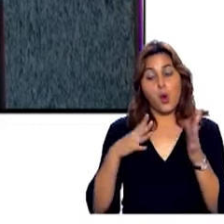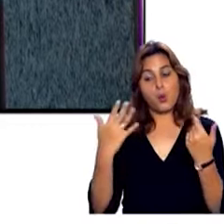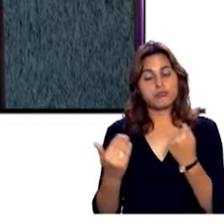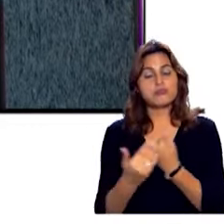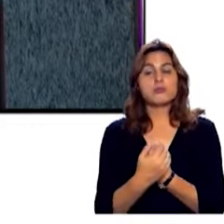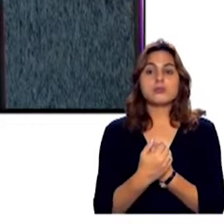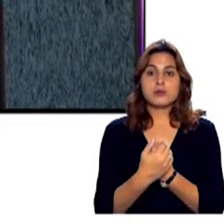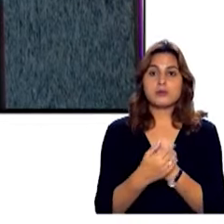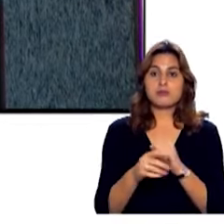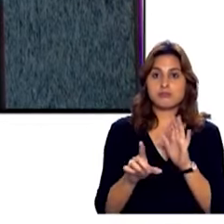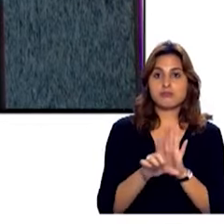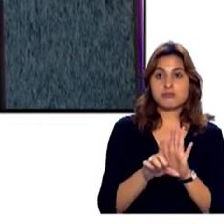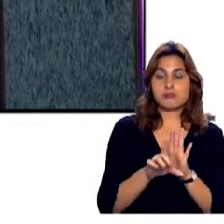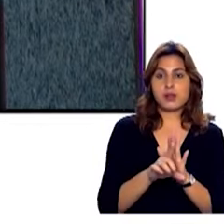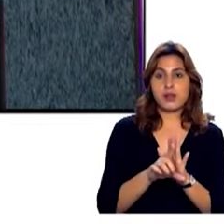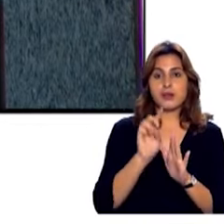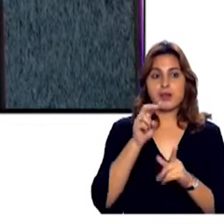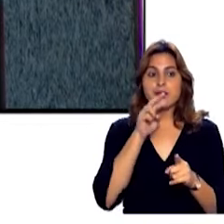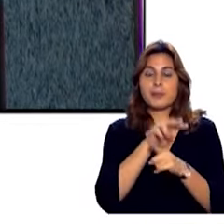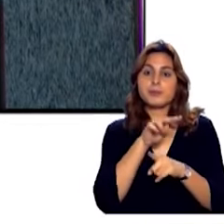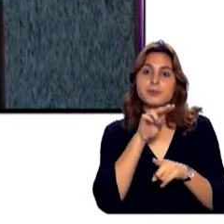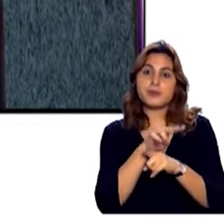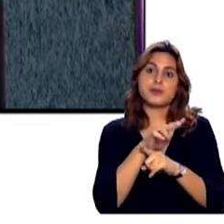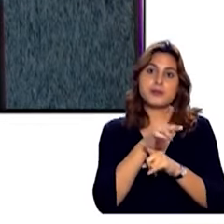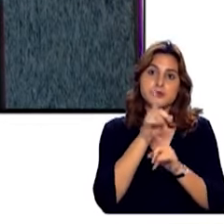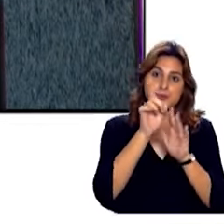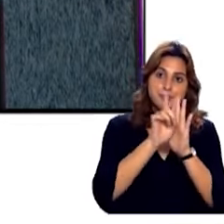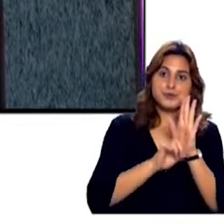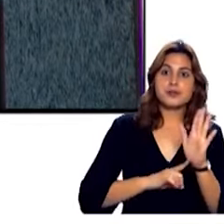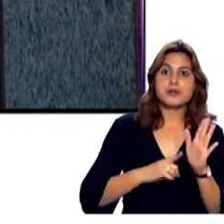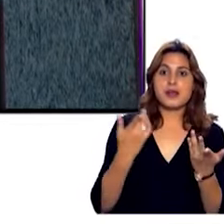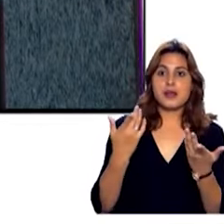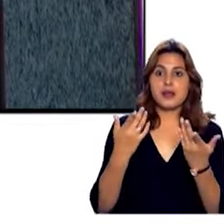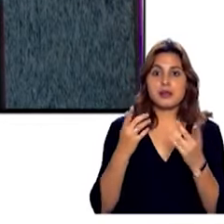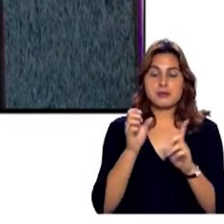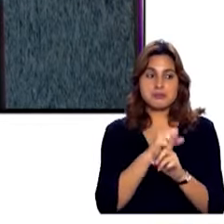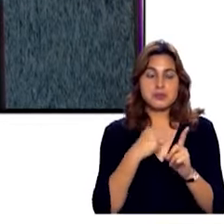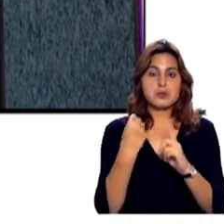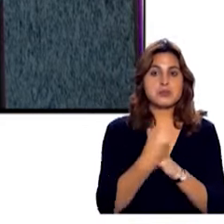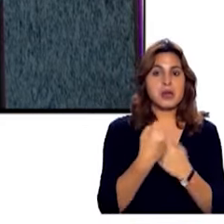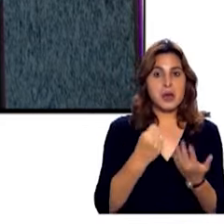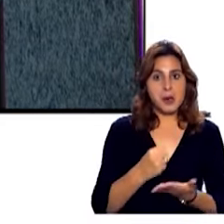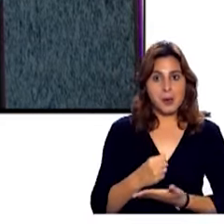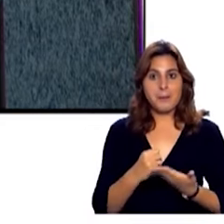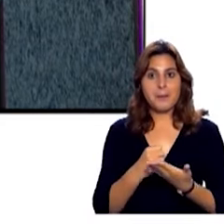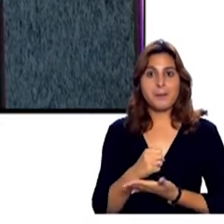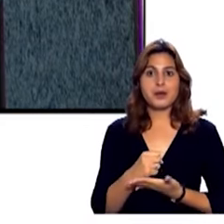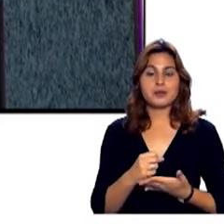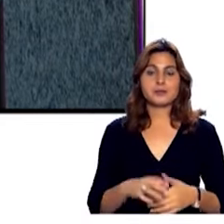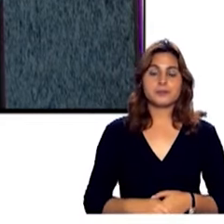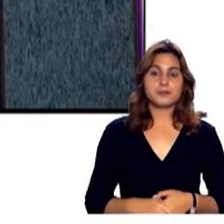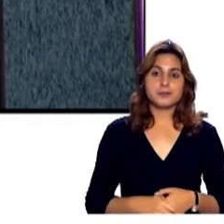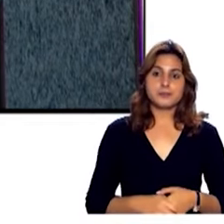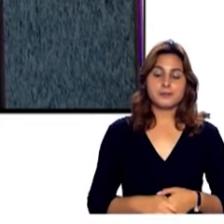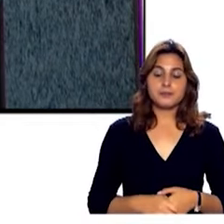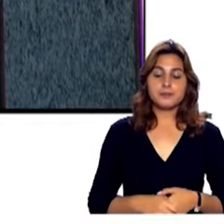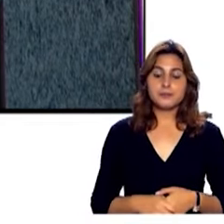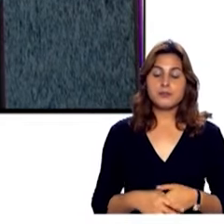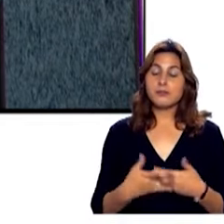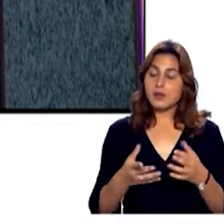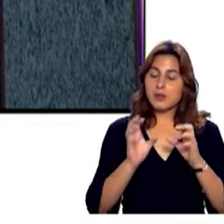Lei na proteção de direito fundamental então é é é claro que é possível ao